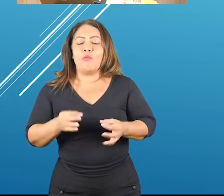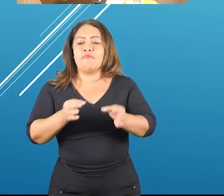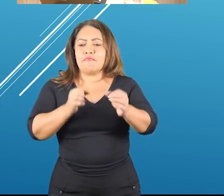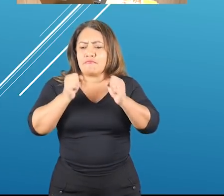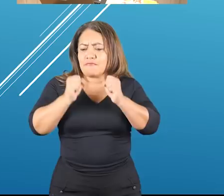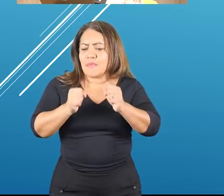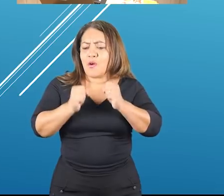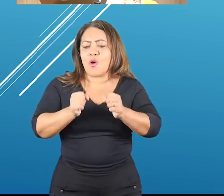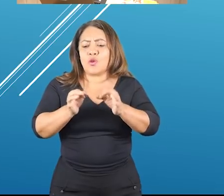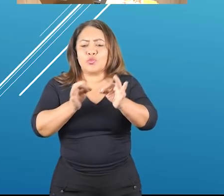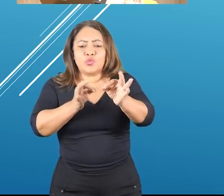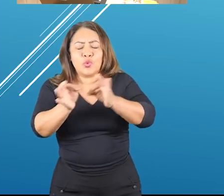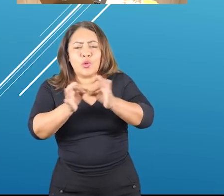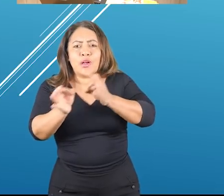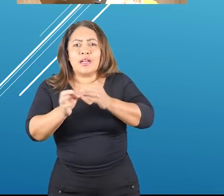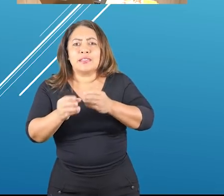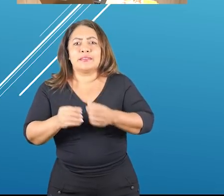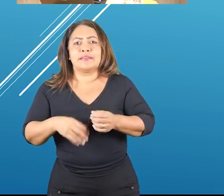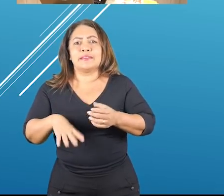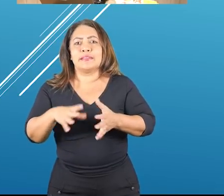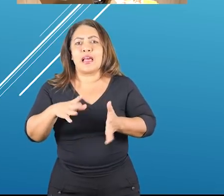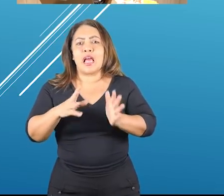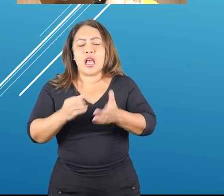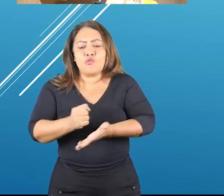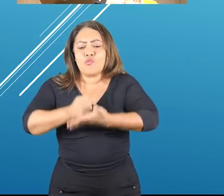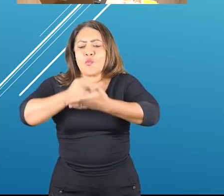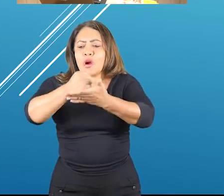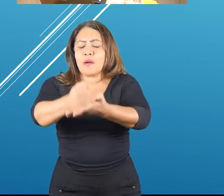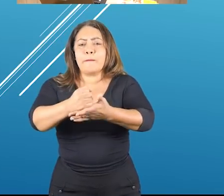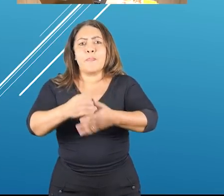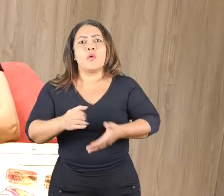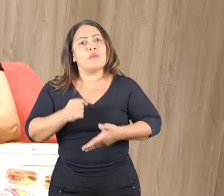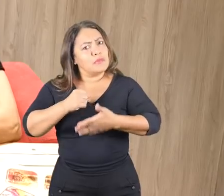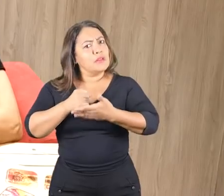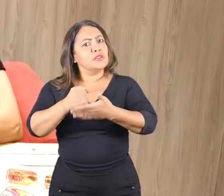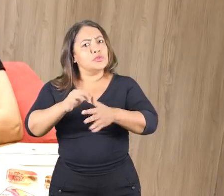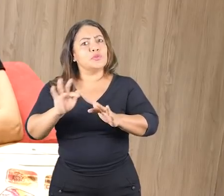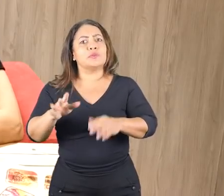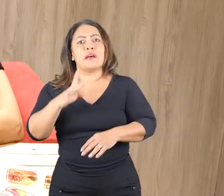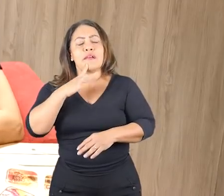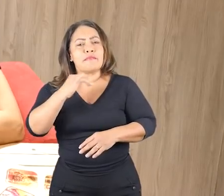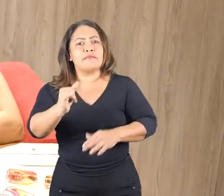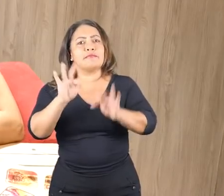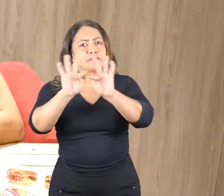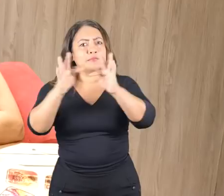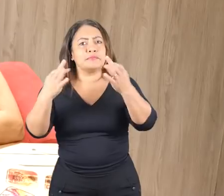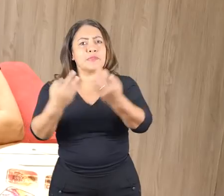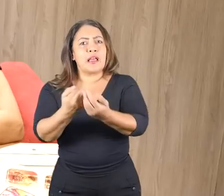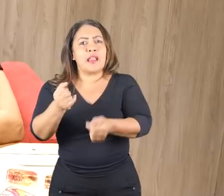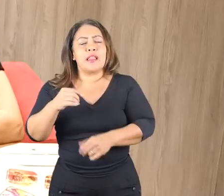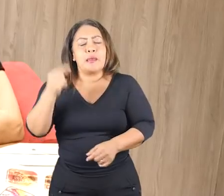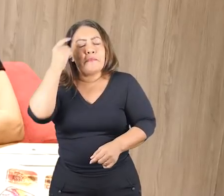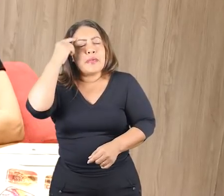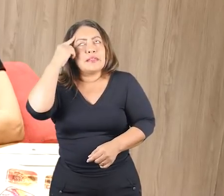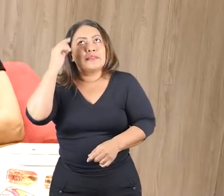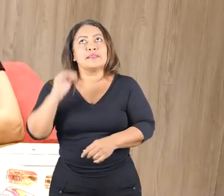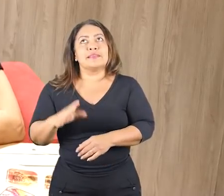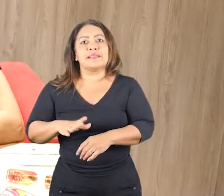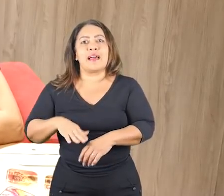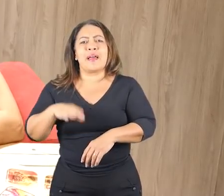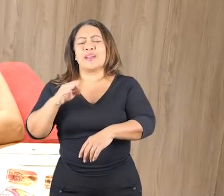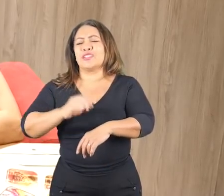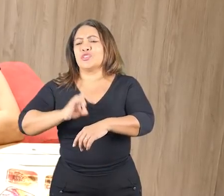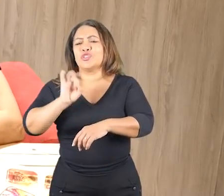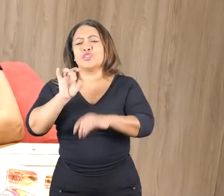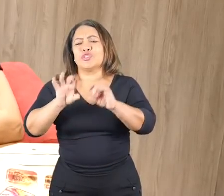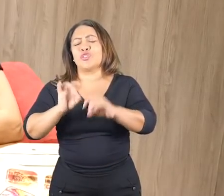de apoio e recomendações para uma rotina familiar no período de pandemia. Nós podemos ajudar esses pais a pensarem, mais do que